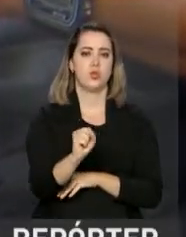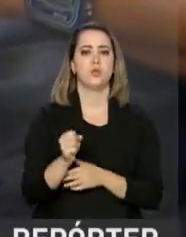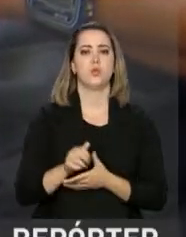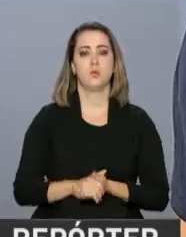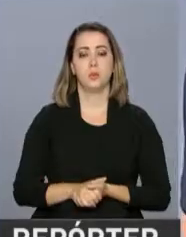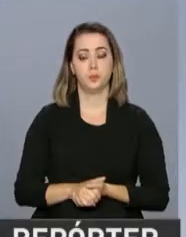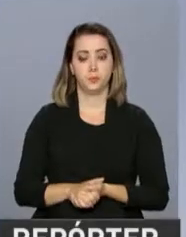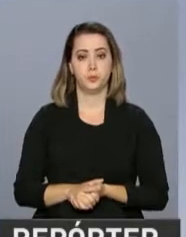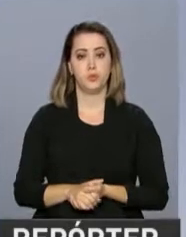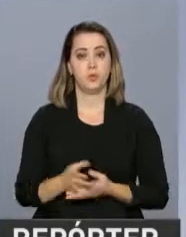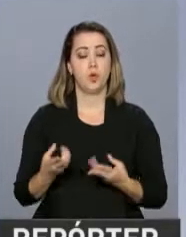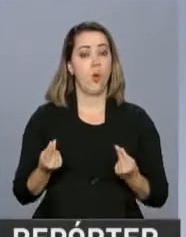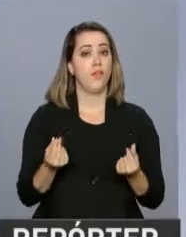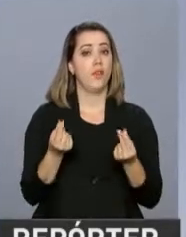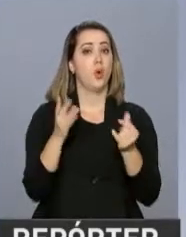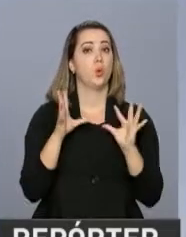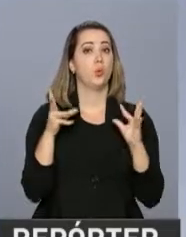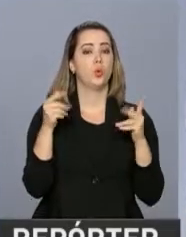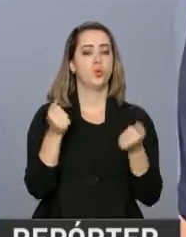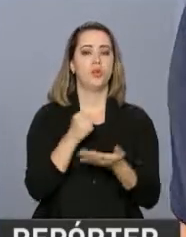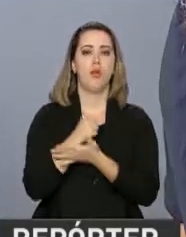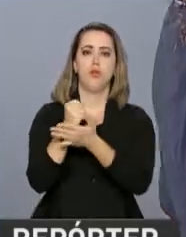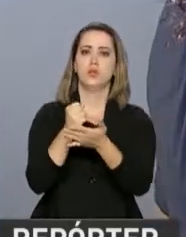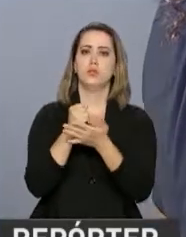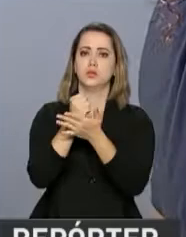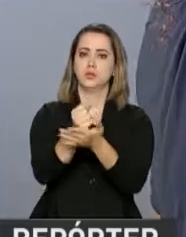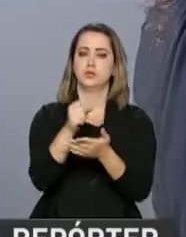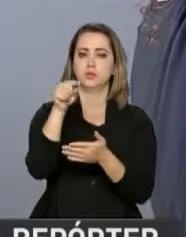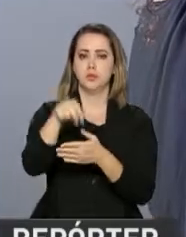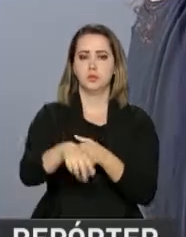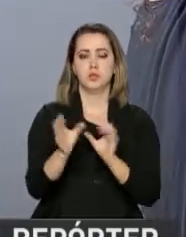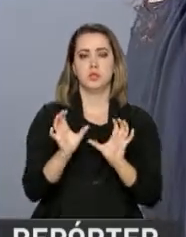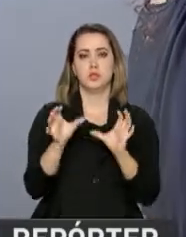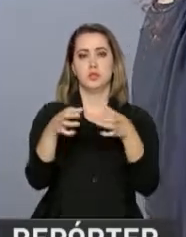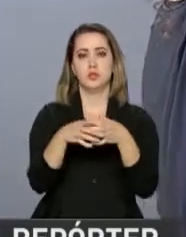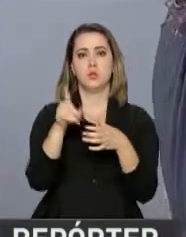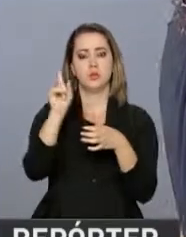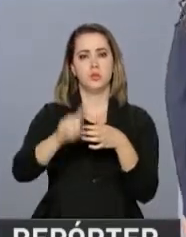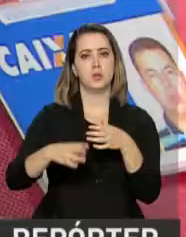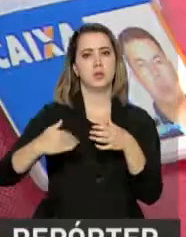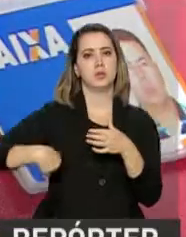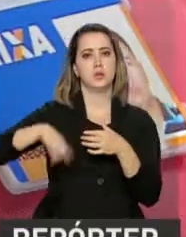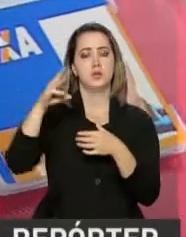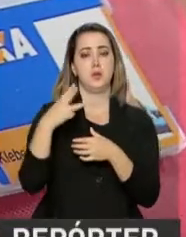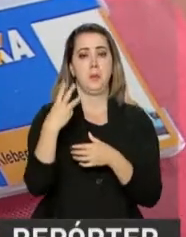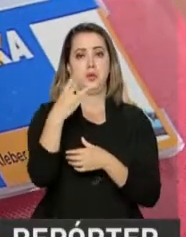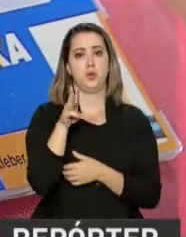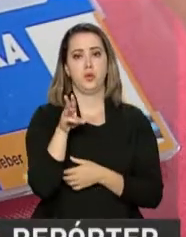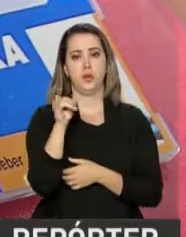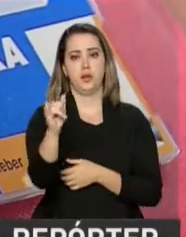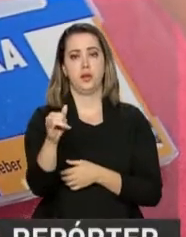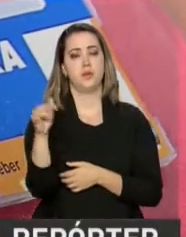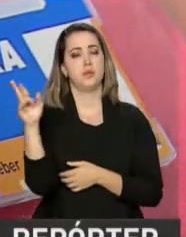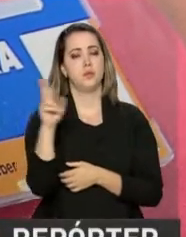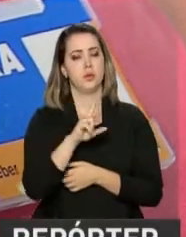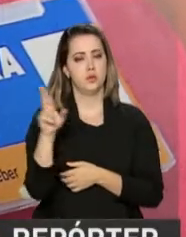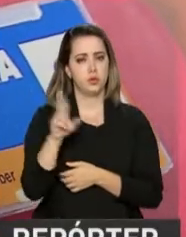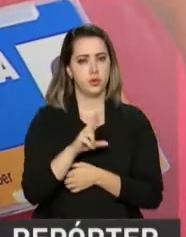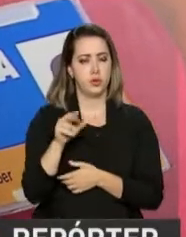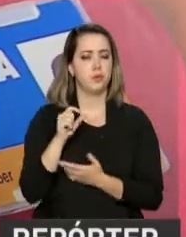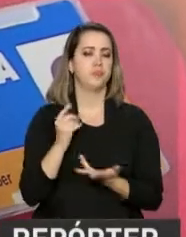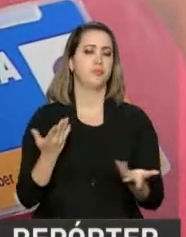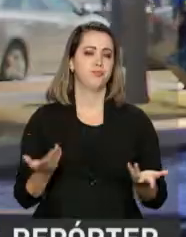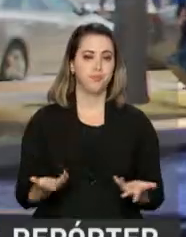o valor total disponível para saque neste lote é de mais de 3 bilhões e 500 milhões